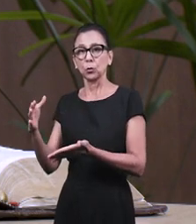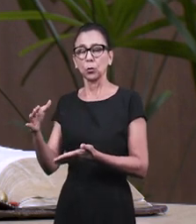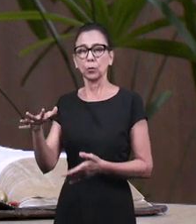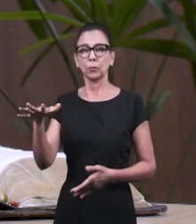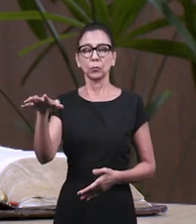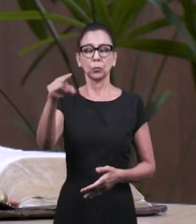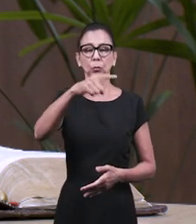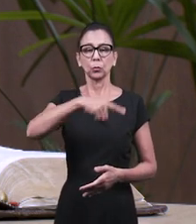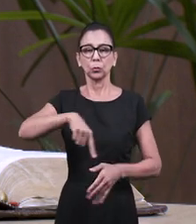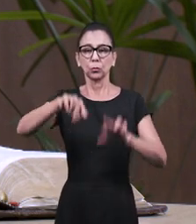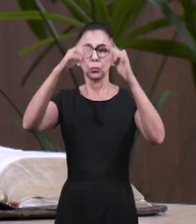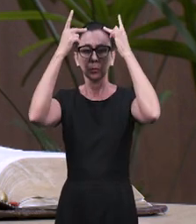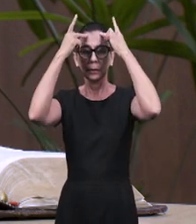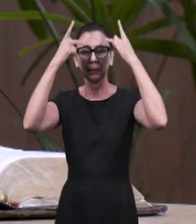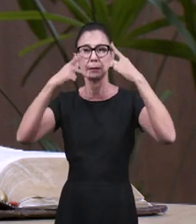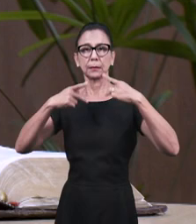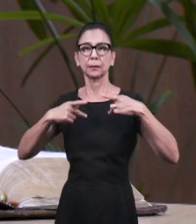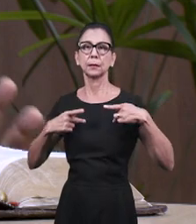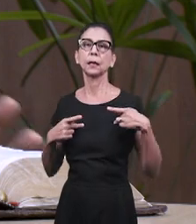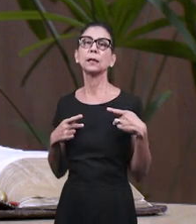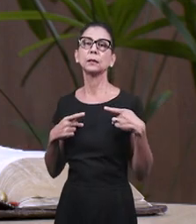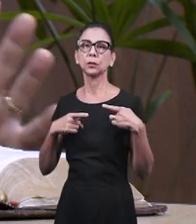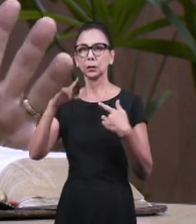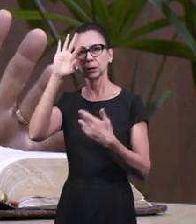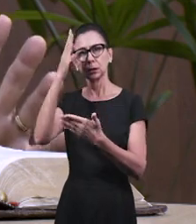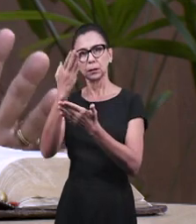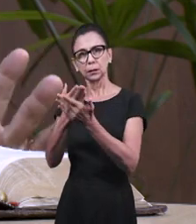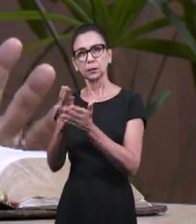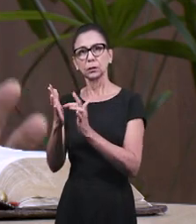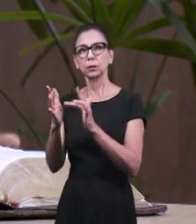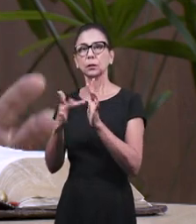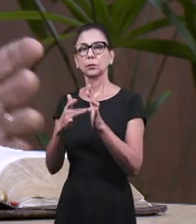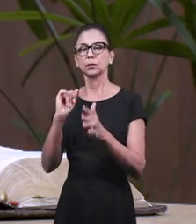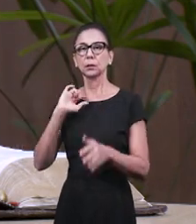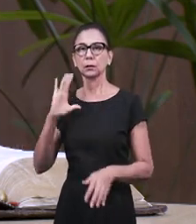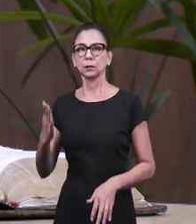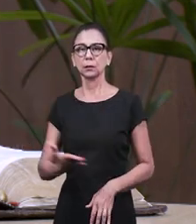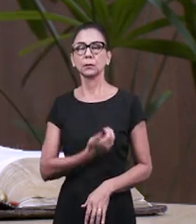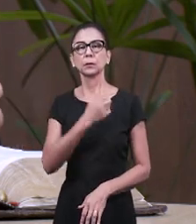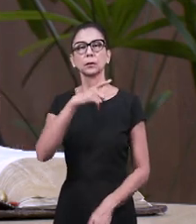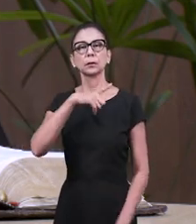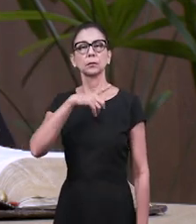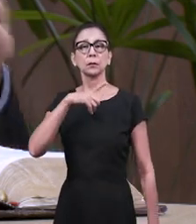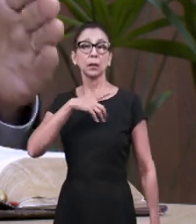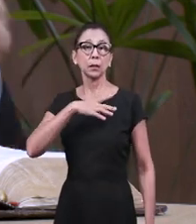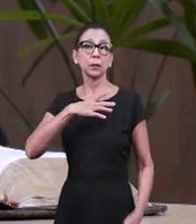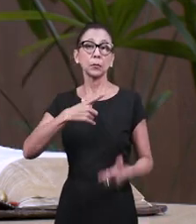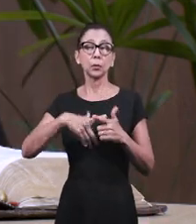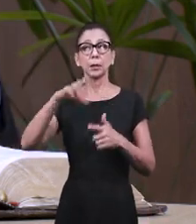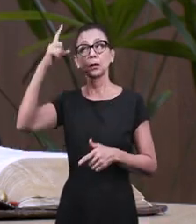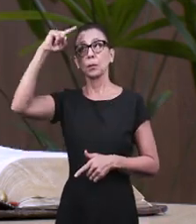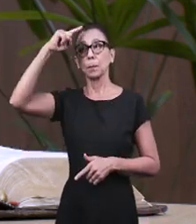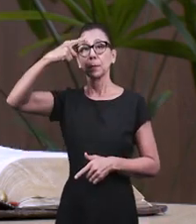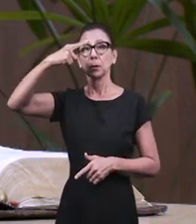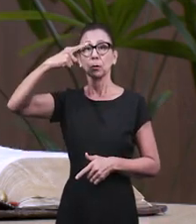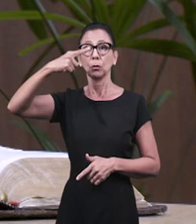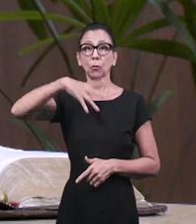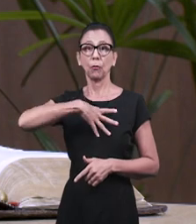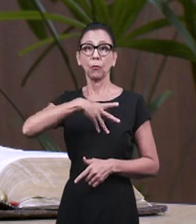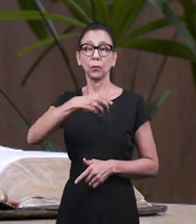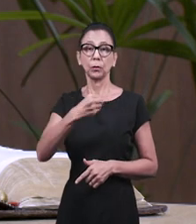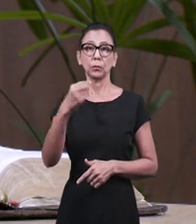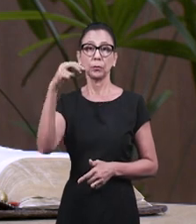homem que se chega a ele. Aquele que crê será salvo, né? Deus enviou o seu Filho ao mundo, né? Texto que você